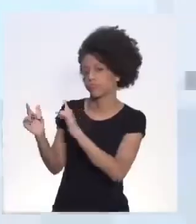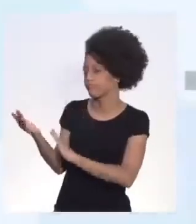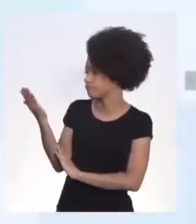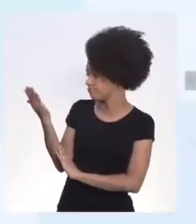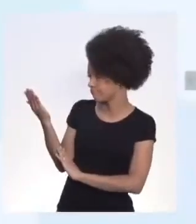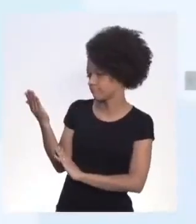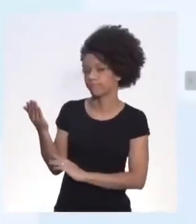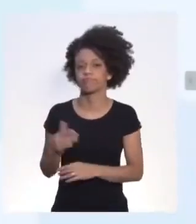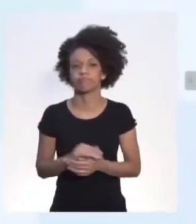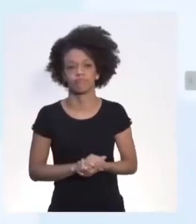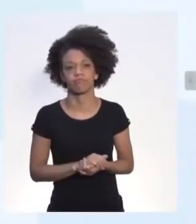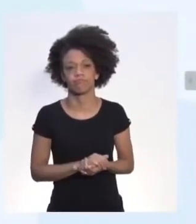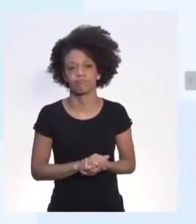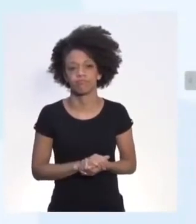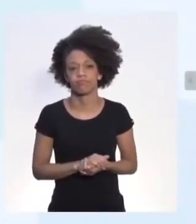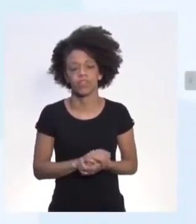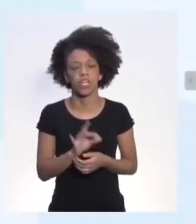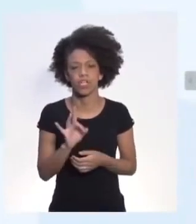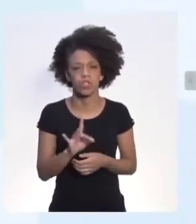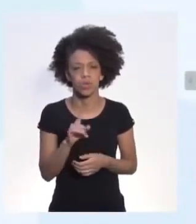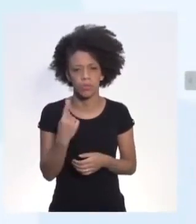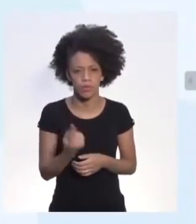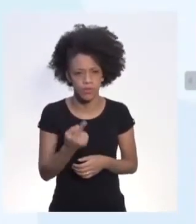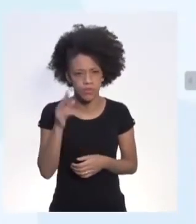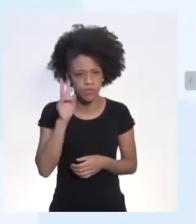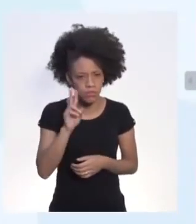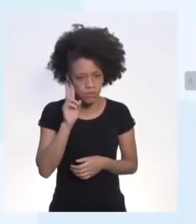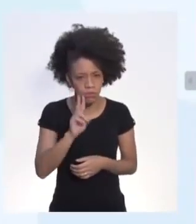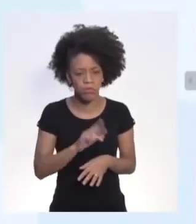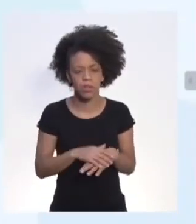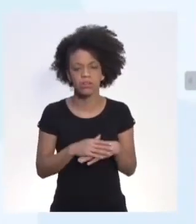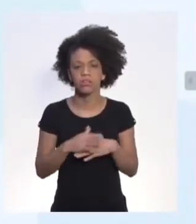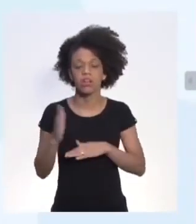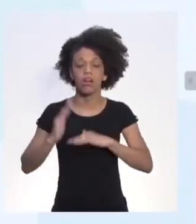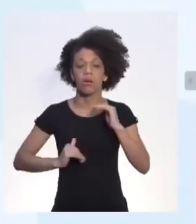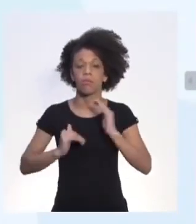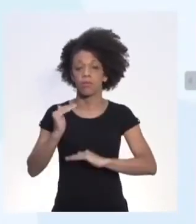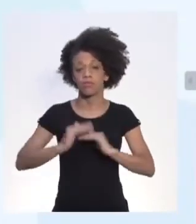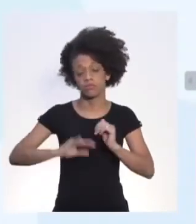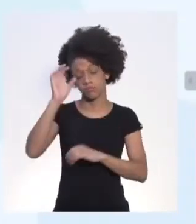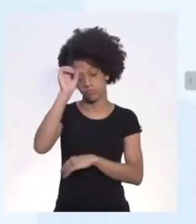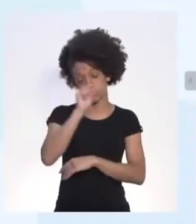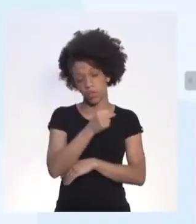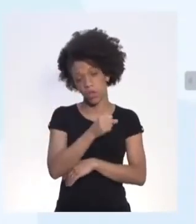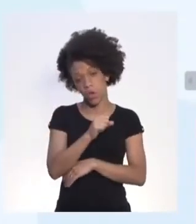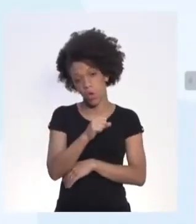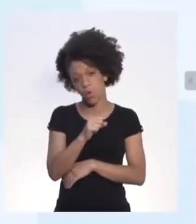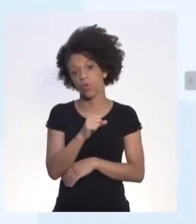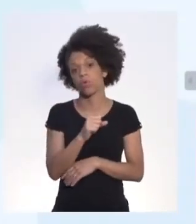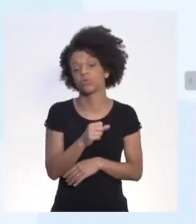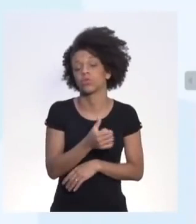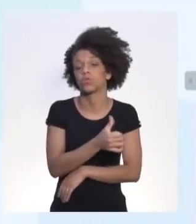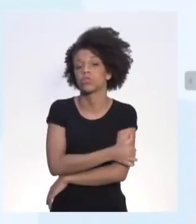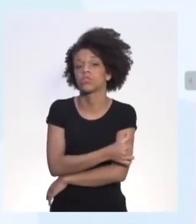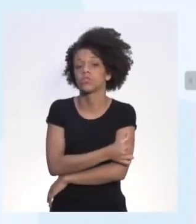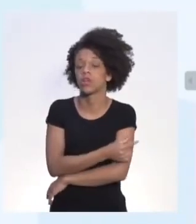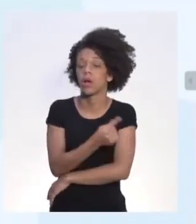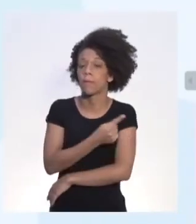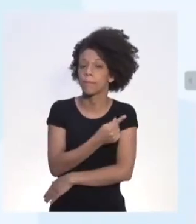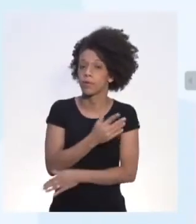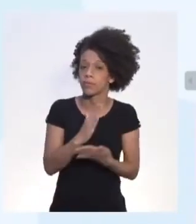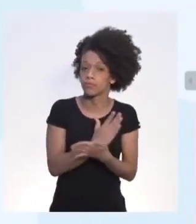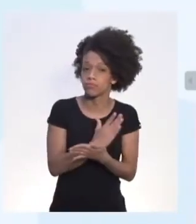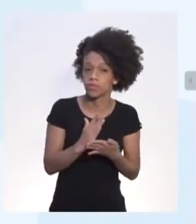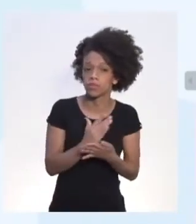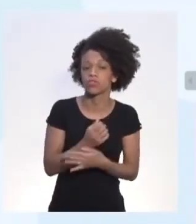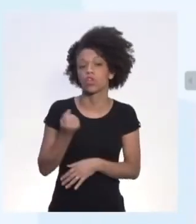diretor? Aí só para vocês relembrarem, né? Então foi a habilidade 8 do 6º ano. Essa é a primeira parte, nós falamos